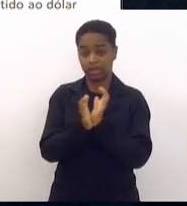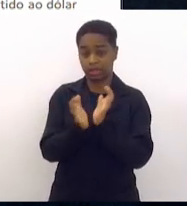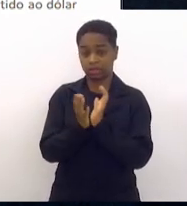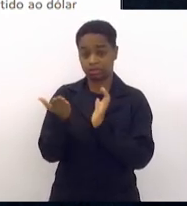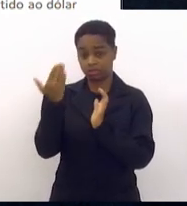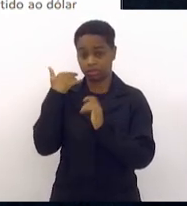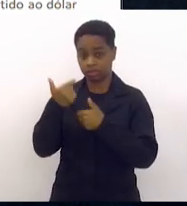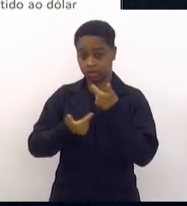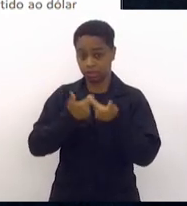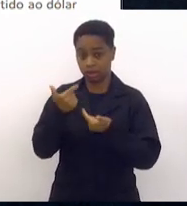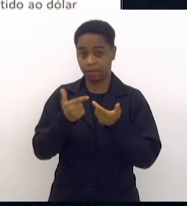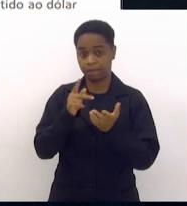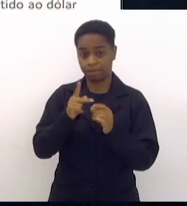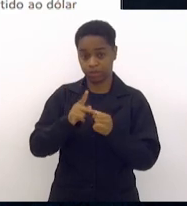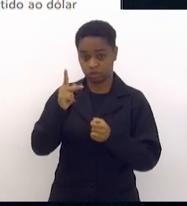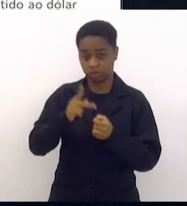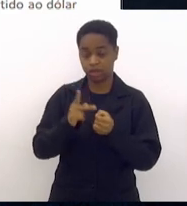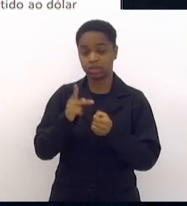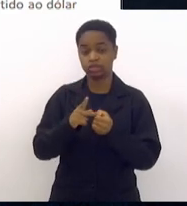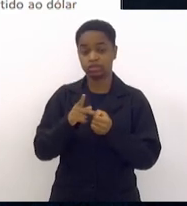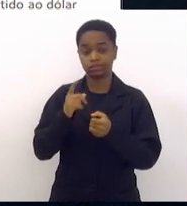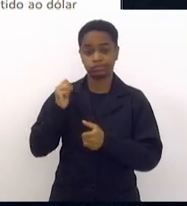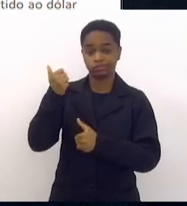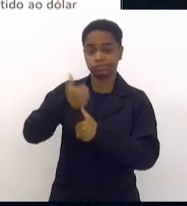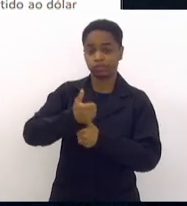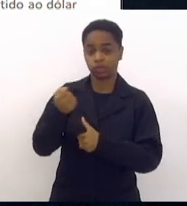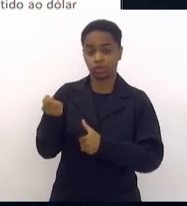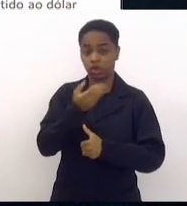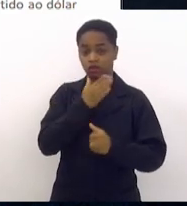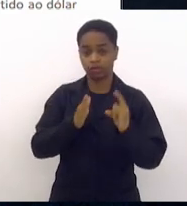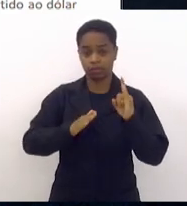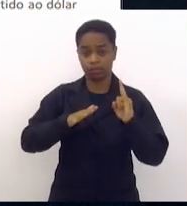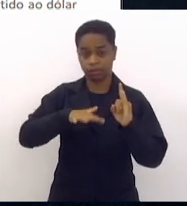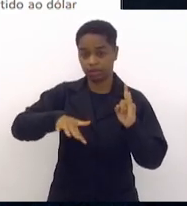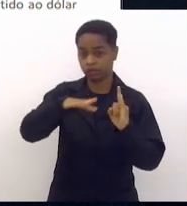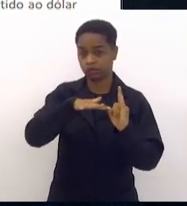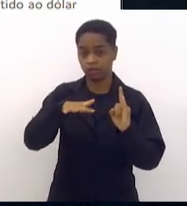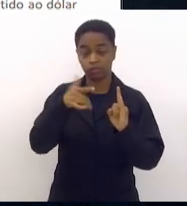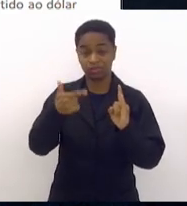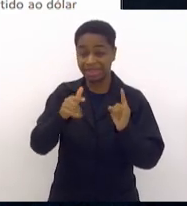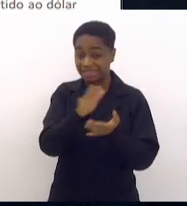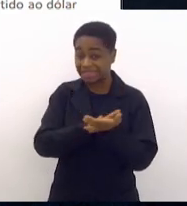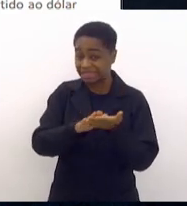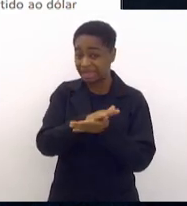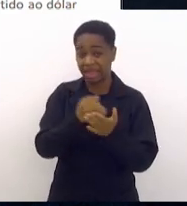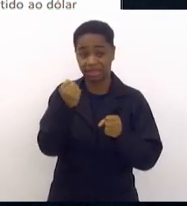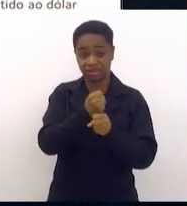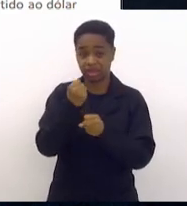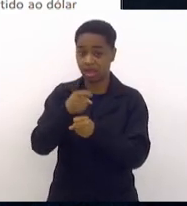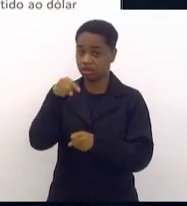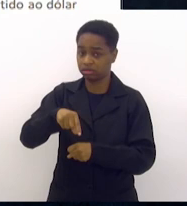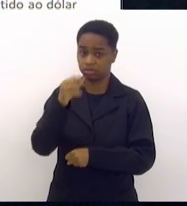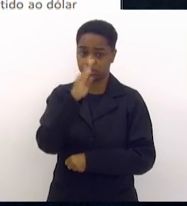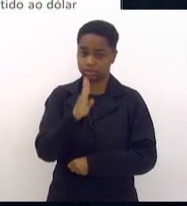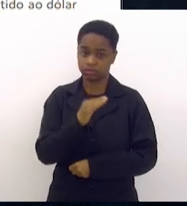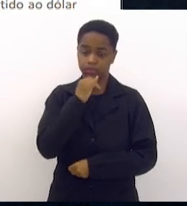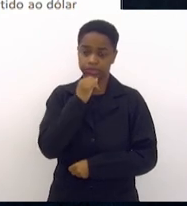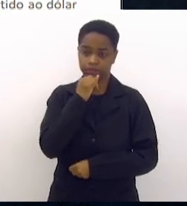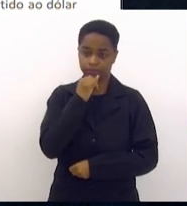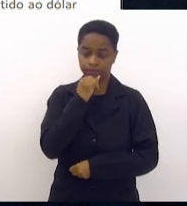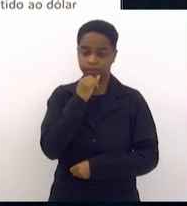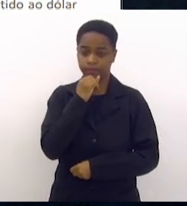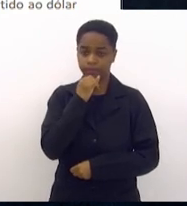Petrobras para entrar uma nova plataforma que não foi construída nada aqui no Brasil tá uma plataforma por exemplo nesse caso